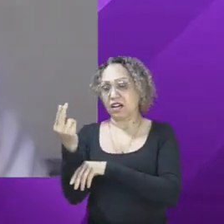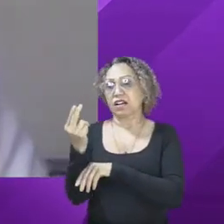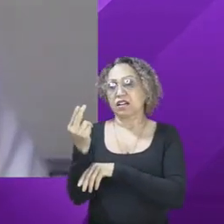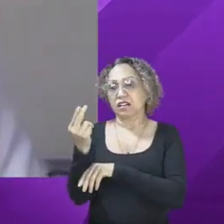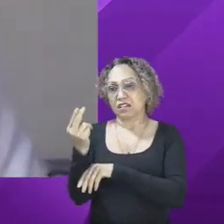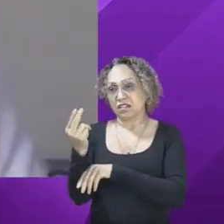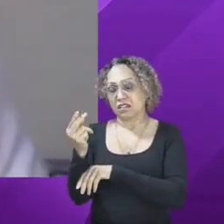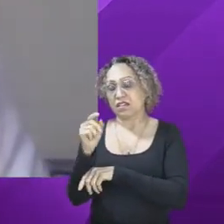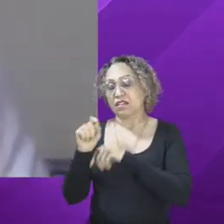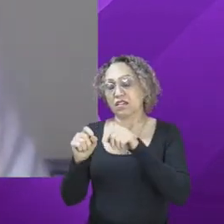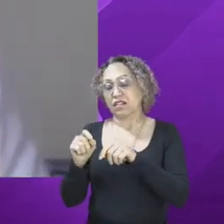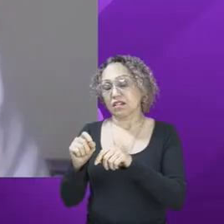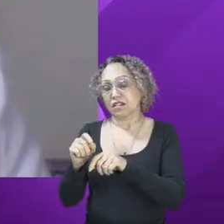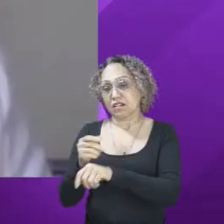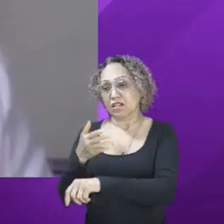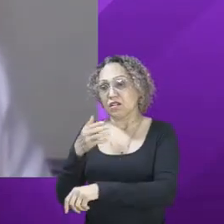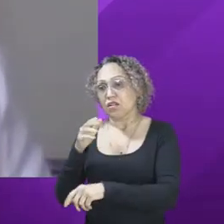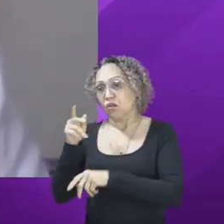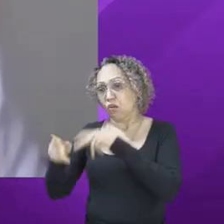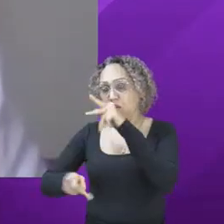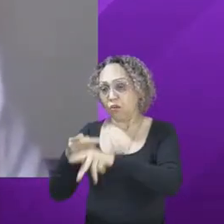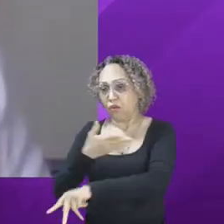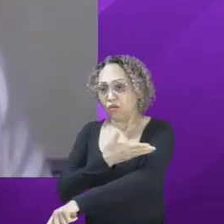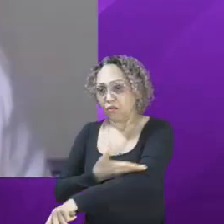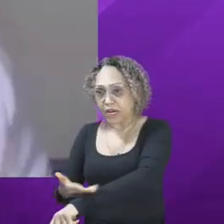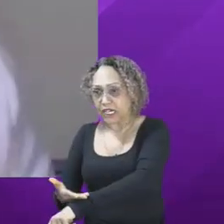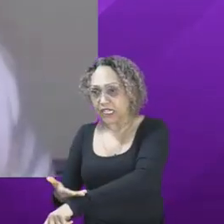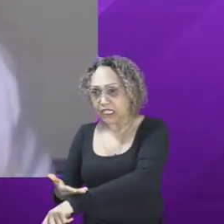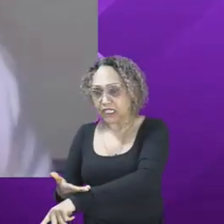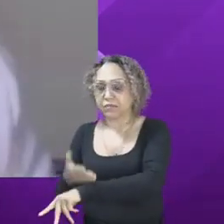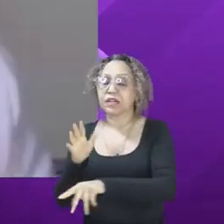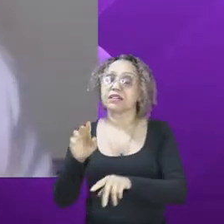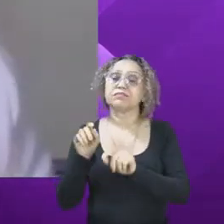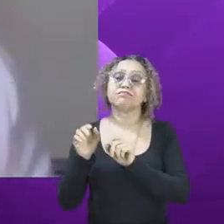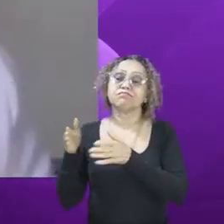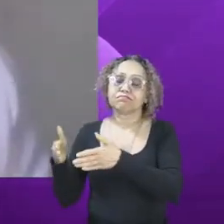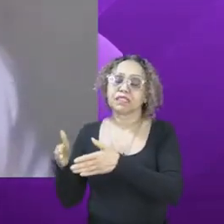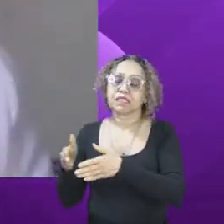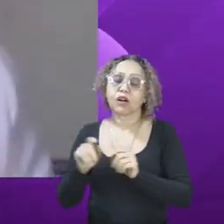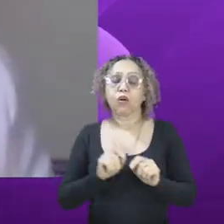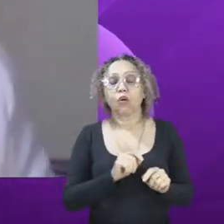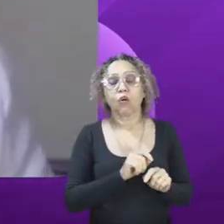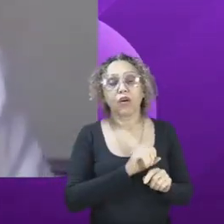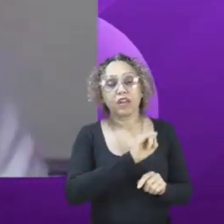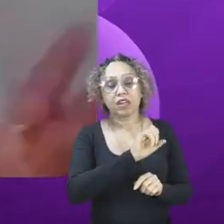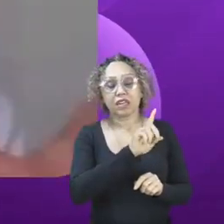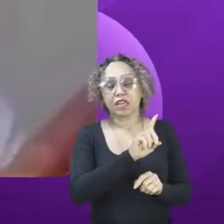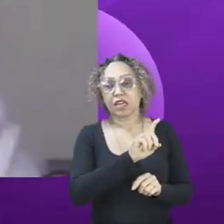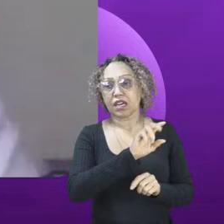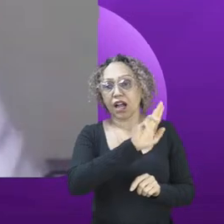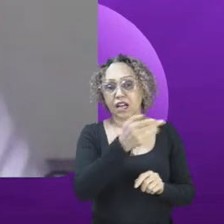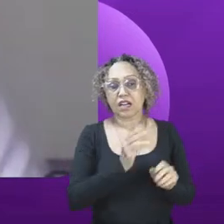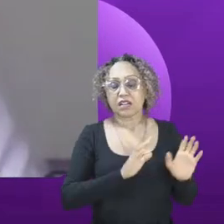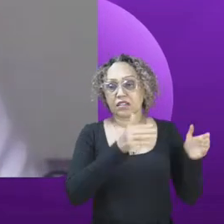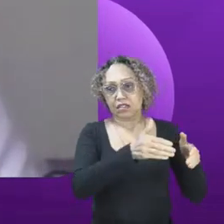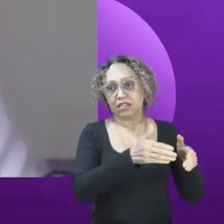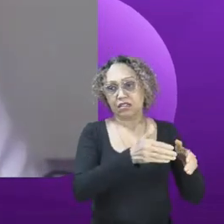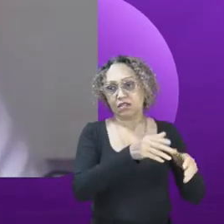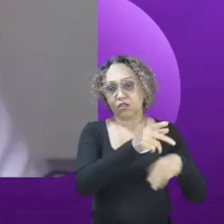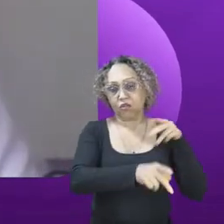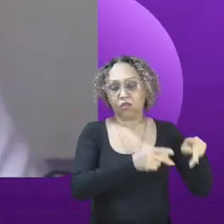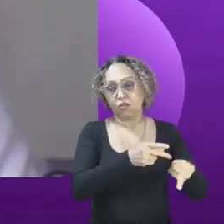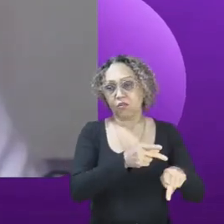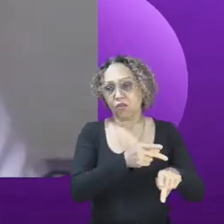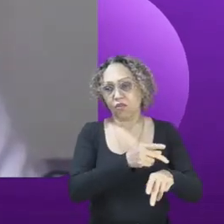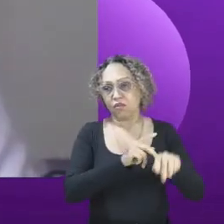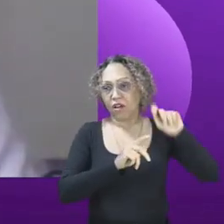quando a gente considera o IDH apenas com a população negra, ele é outro IDH e coloca o Brasil